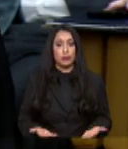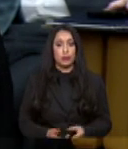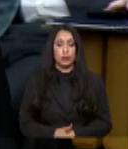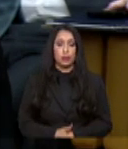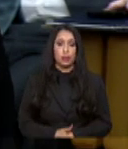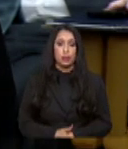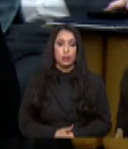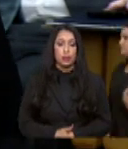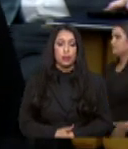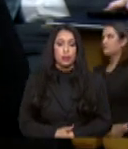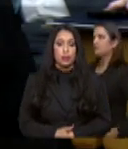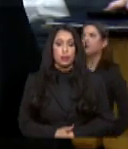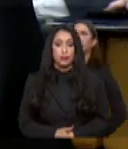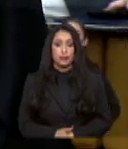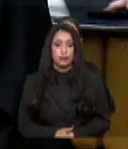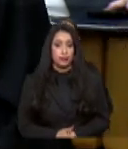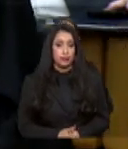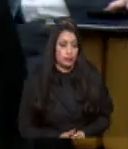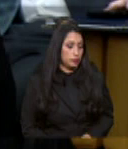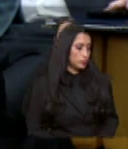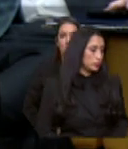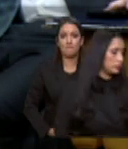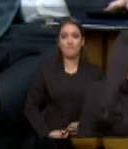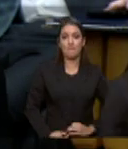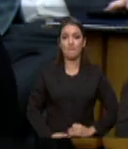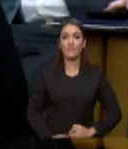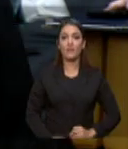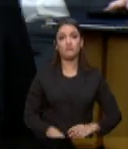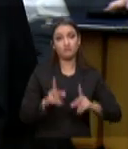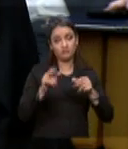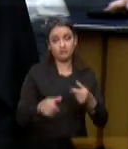O resultado está aí. Como bem disse meu amigo Maurício Guetta,